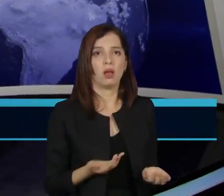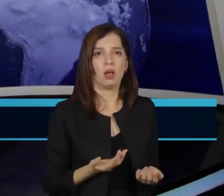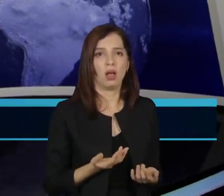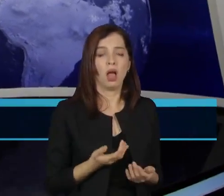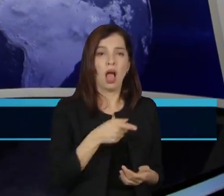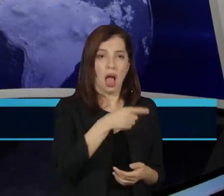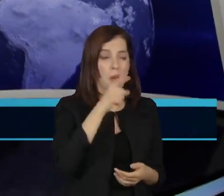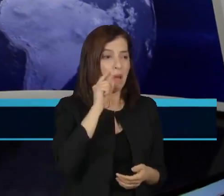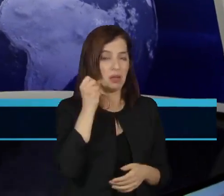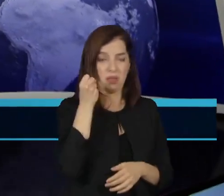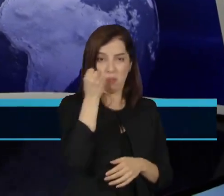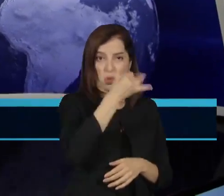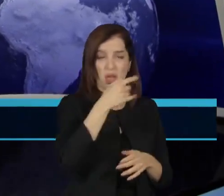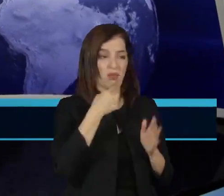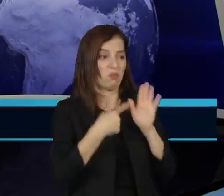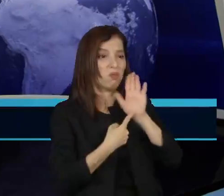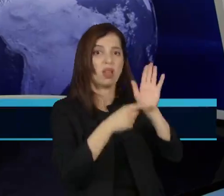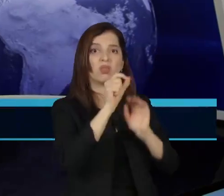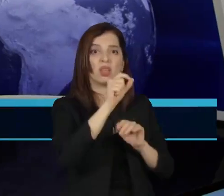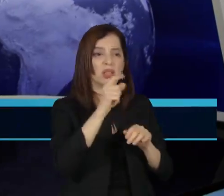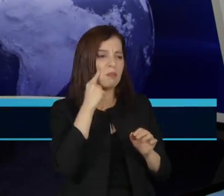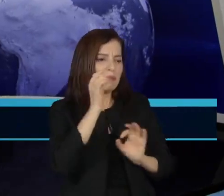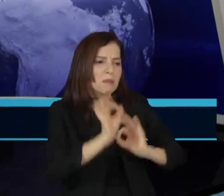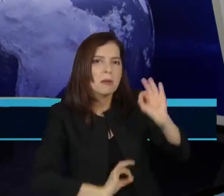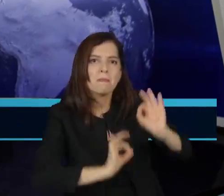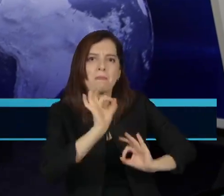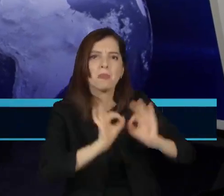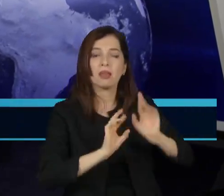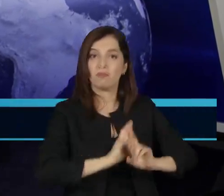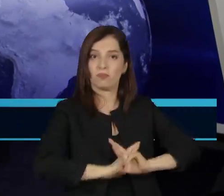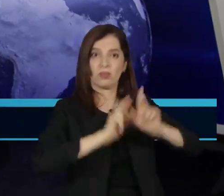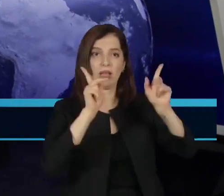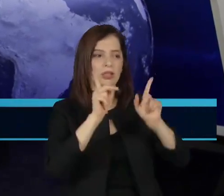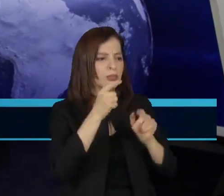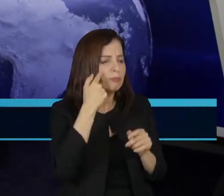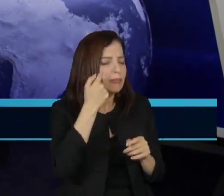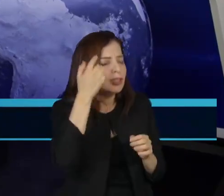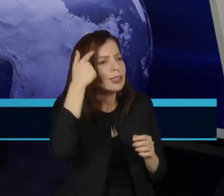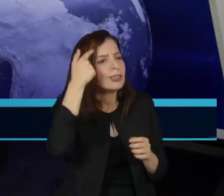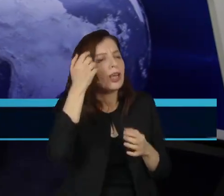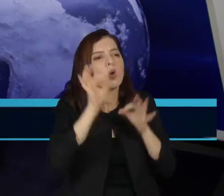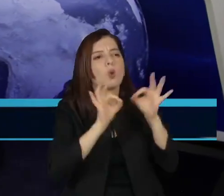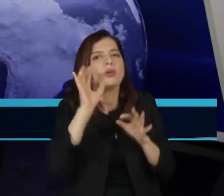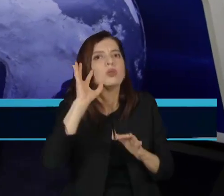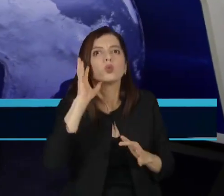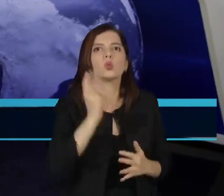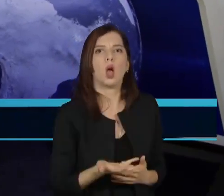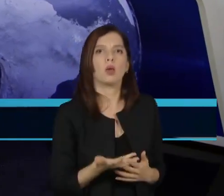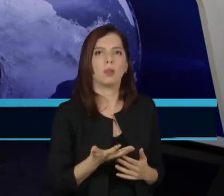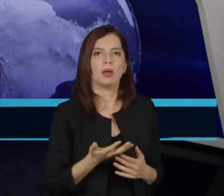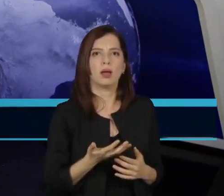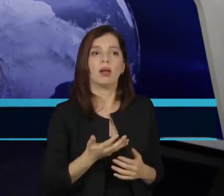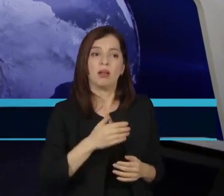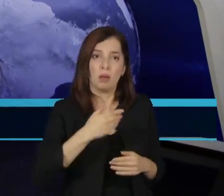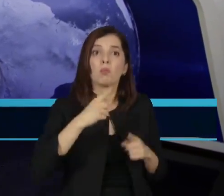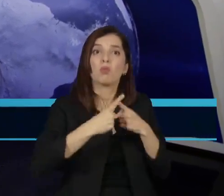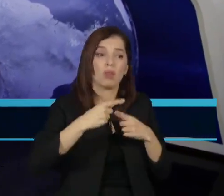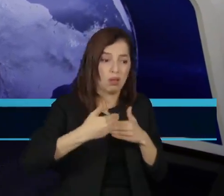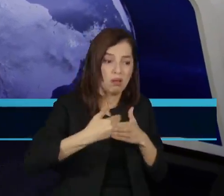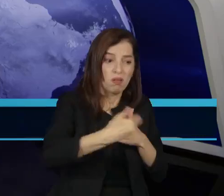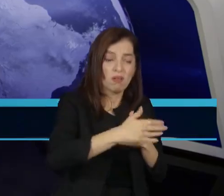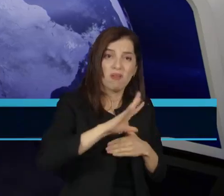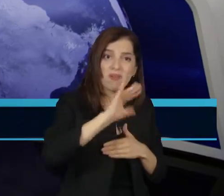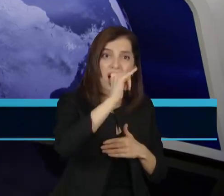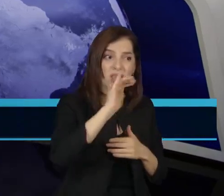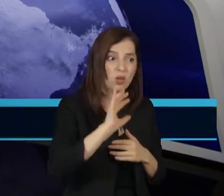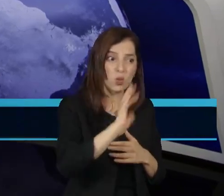estrutura diferente para lidar com casos assim que vão ser cada vez mais comuns, infelizmente. E é o recurso público que tem que